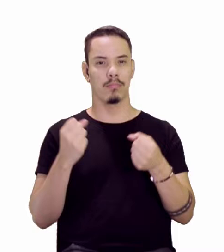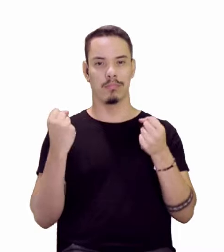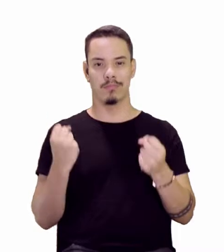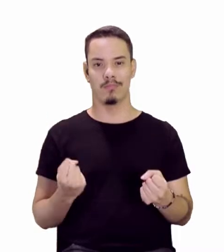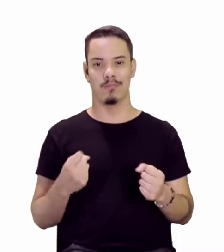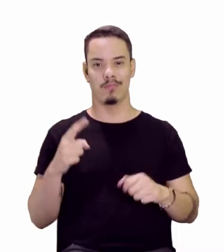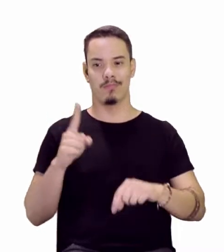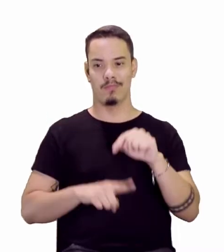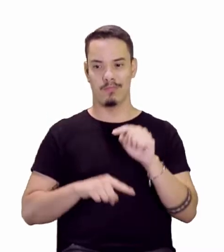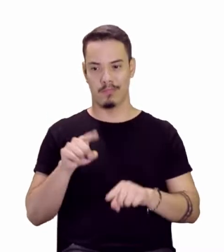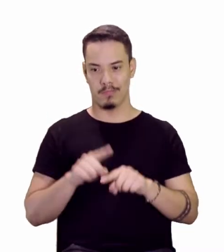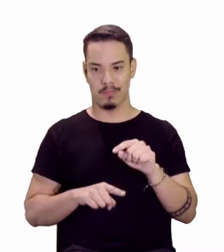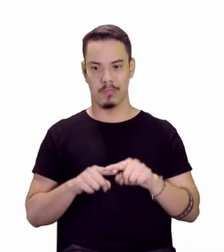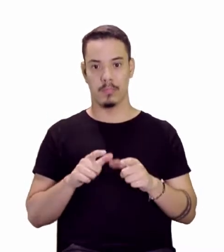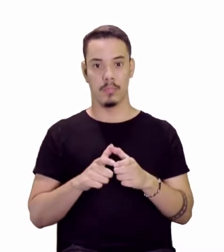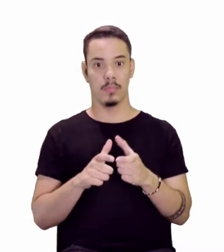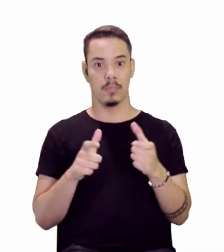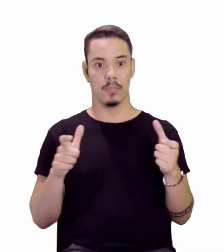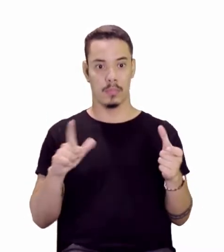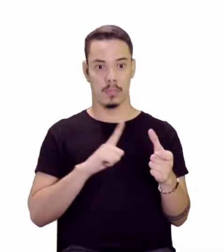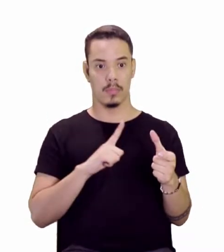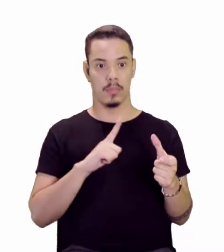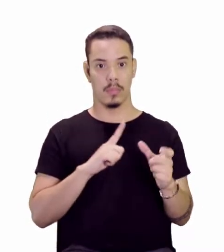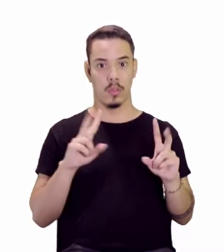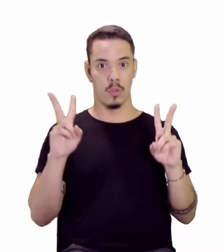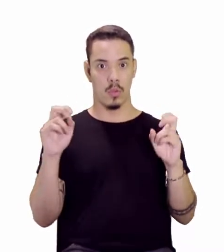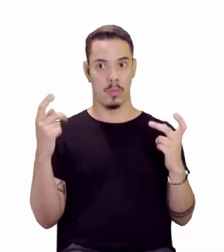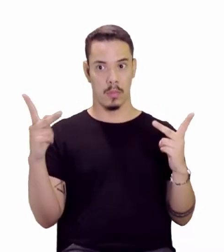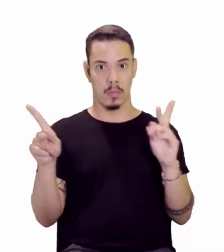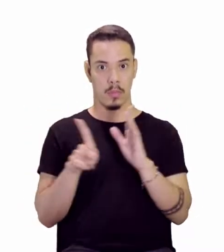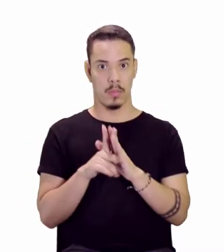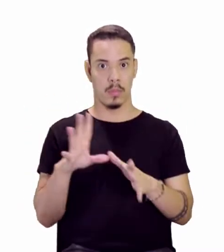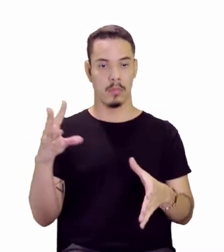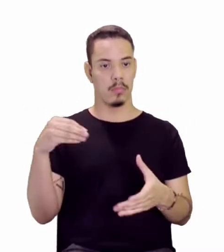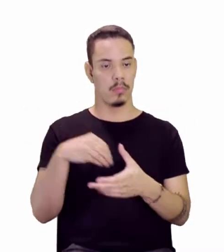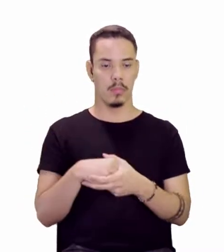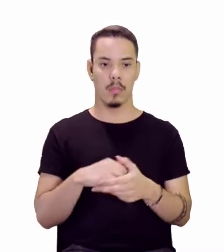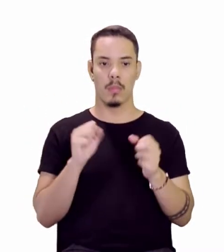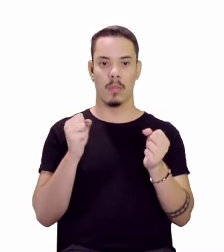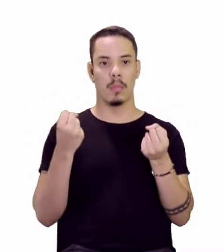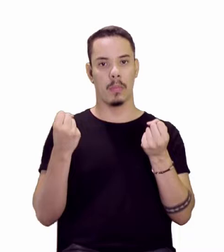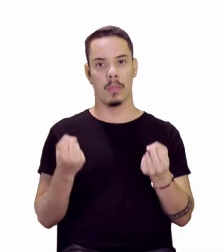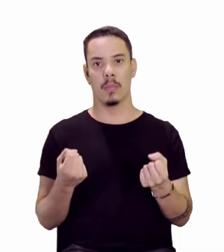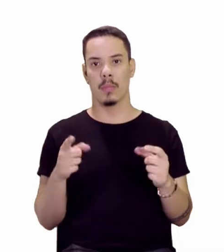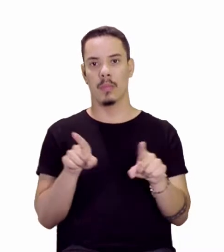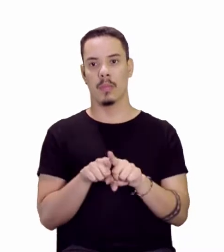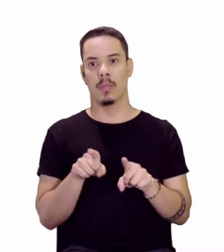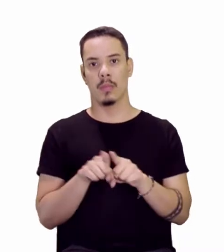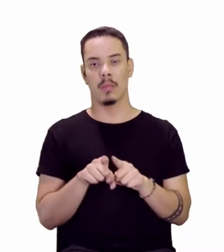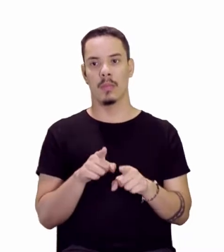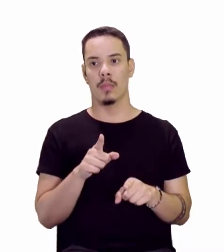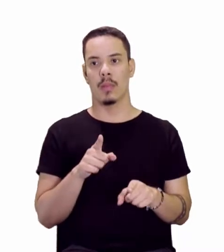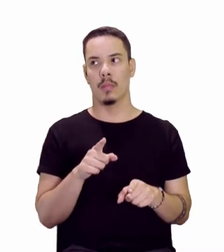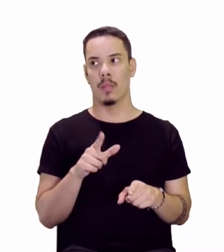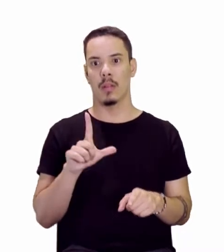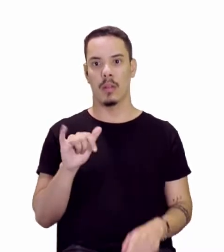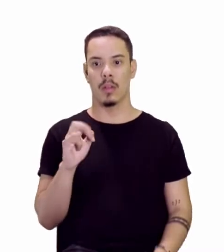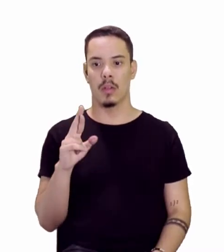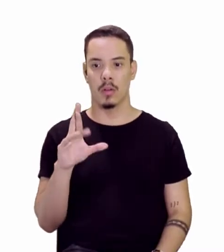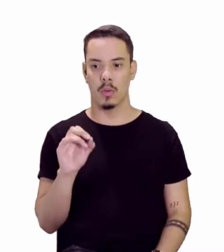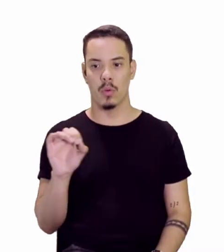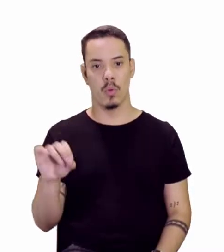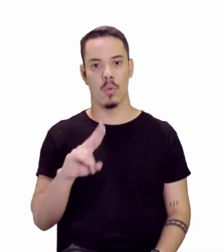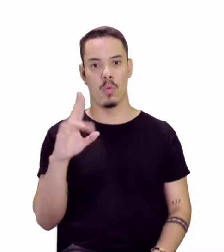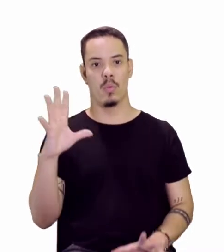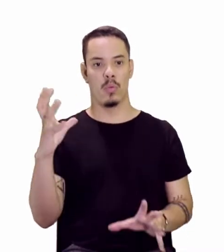estiver o objeto, maior pressão vai ser exercida sobre ele, tanto a pressão que nós falamos que é do peso do líquido, quanto a pressão